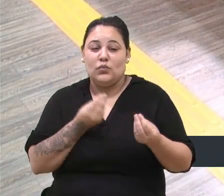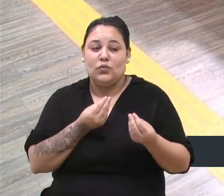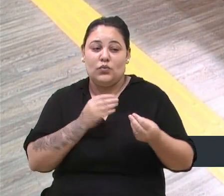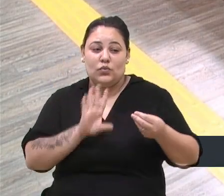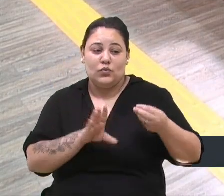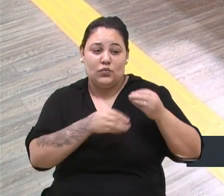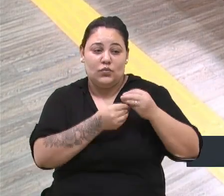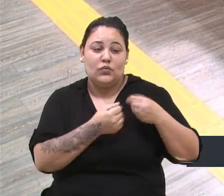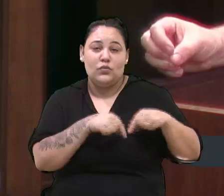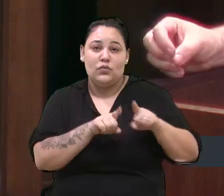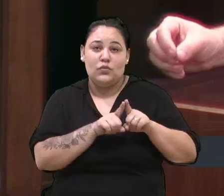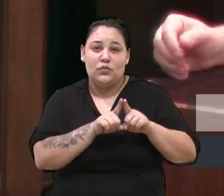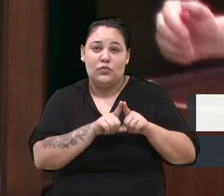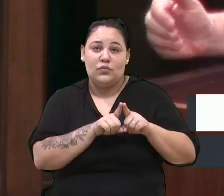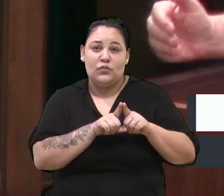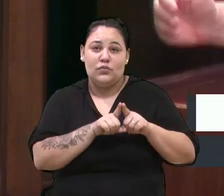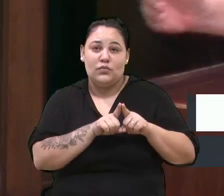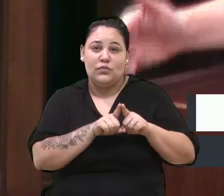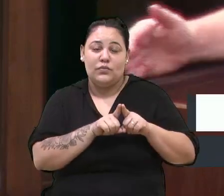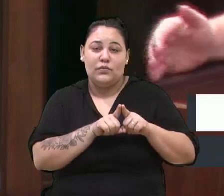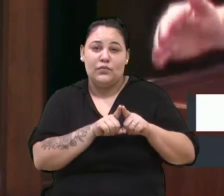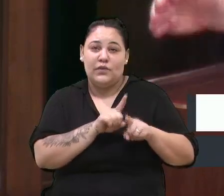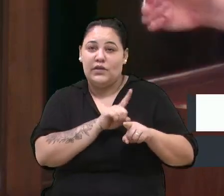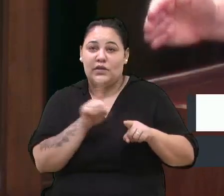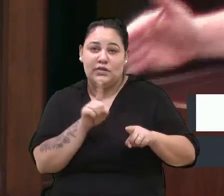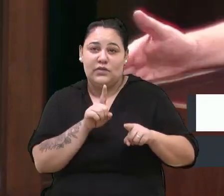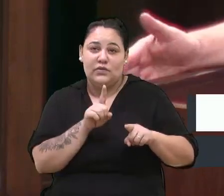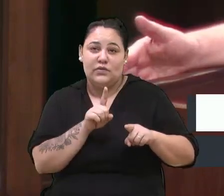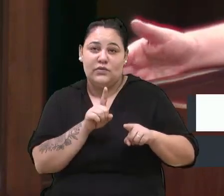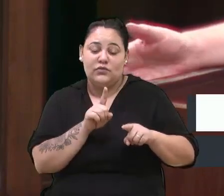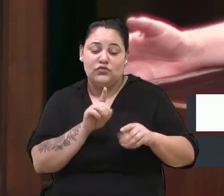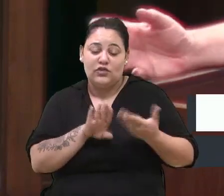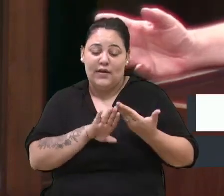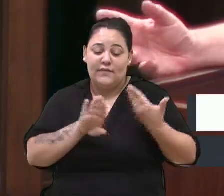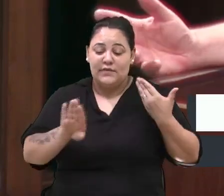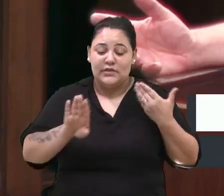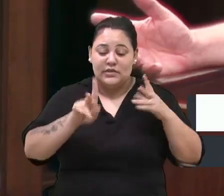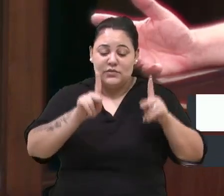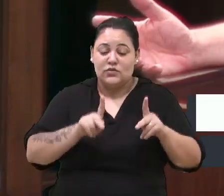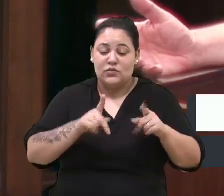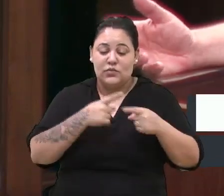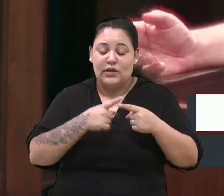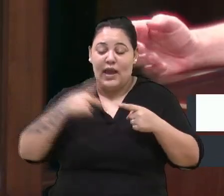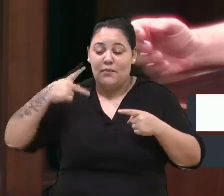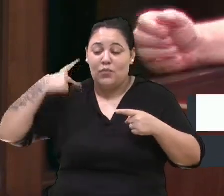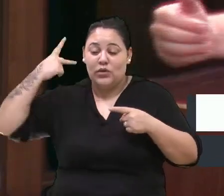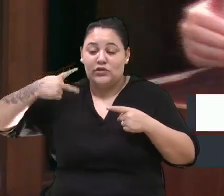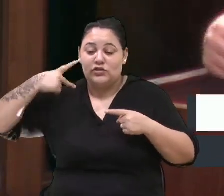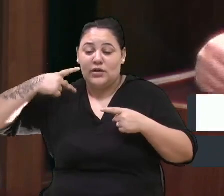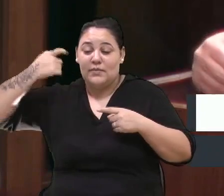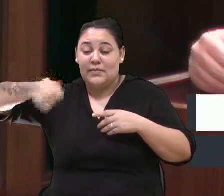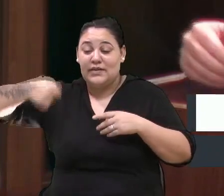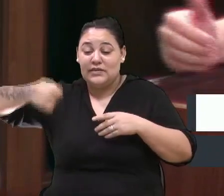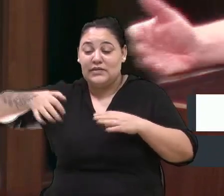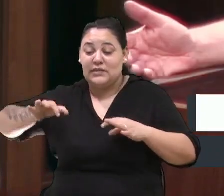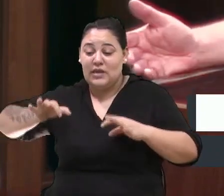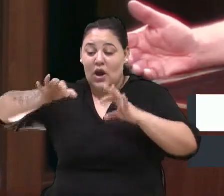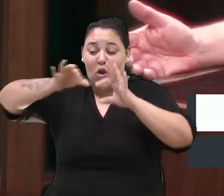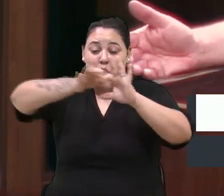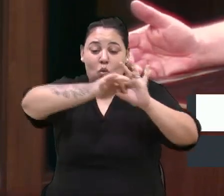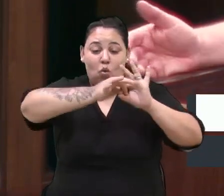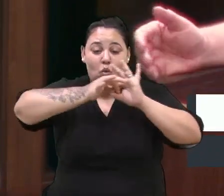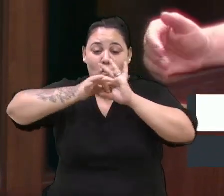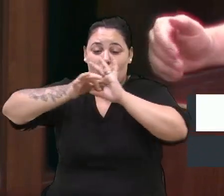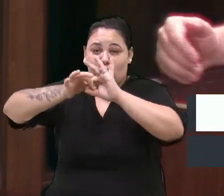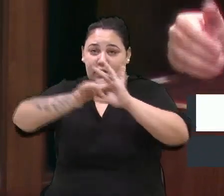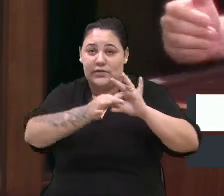agregador, né, e não dissociar as pessoas, afastar as pessoas. A política ela tem que ser, né, temos a sinergia, podemos pensar